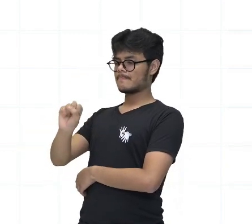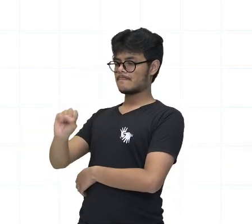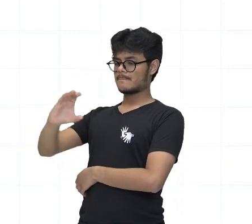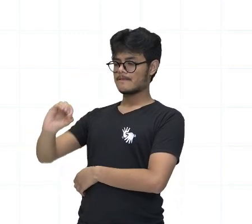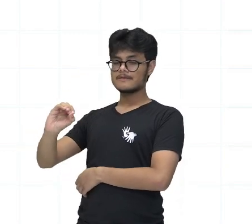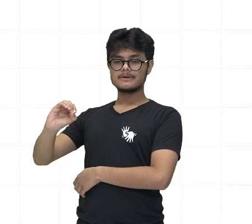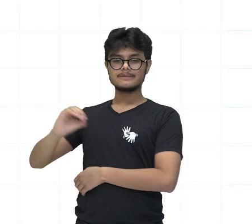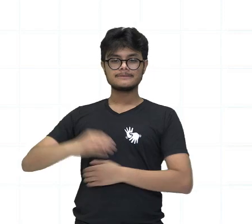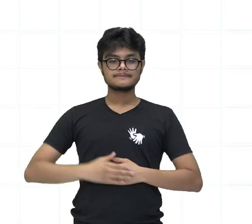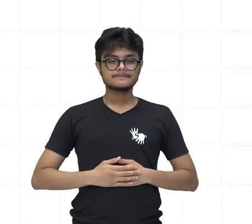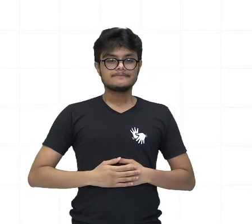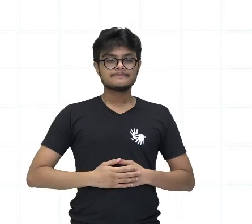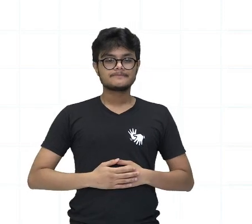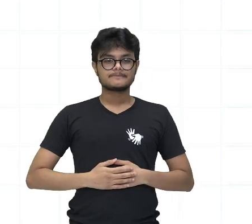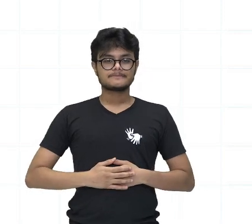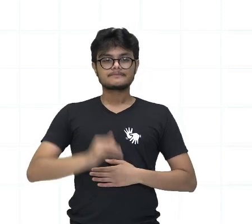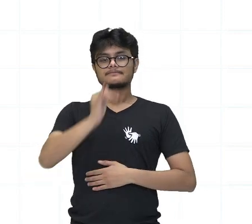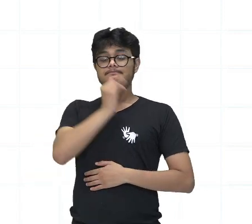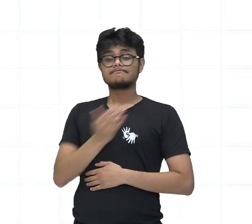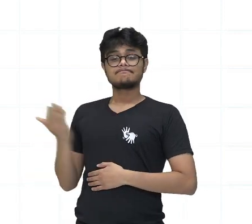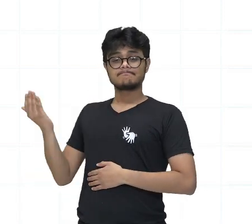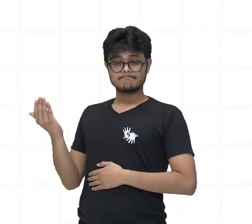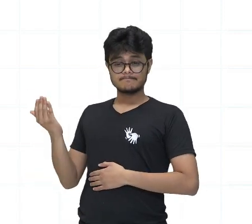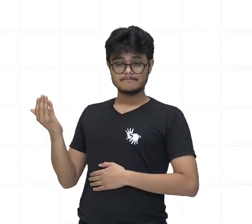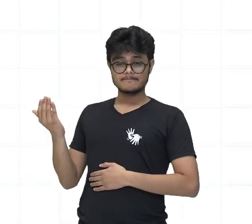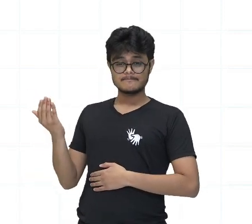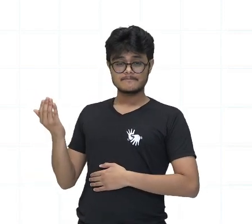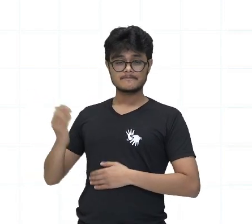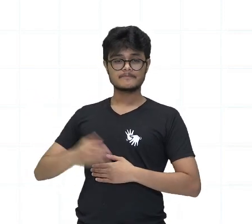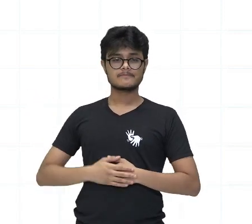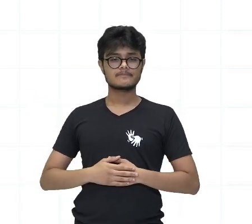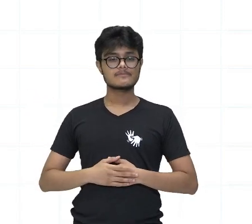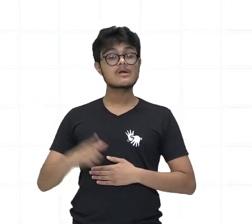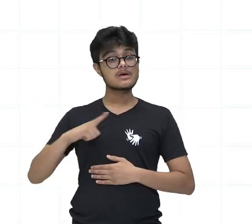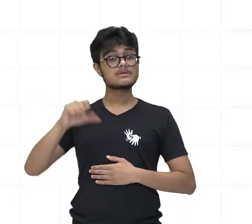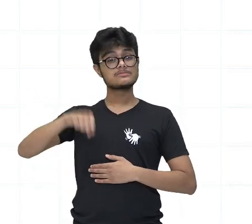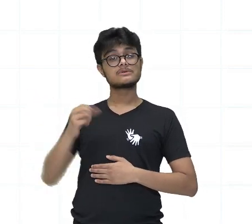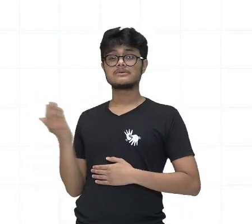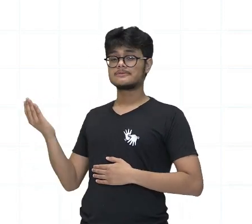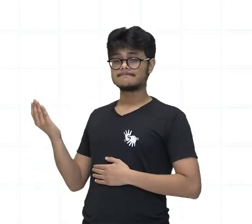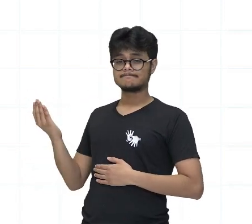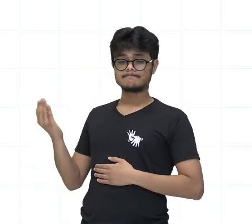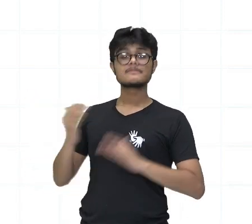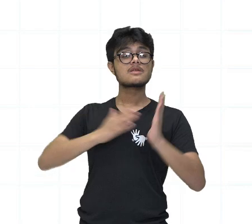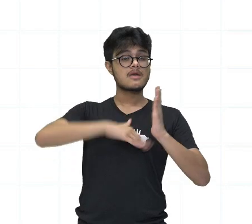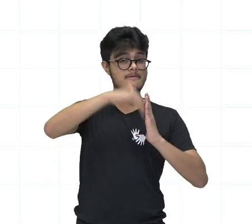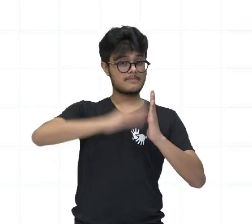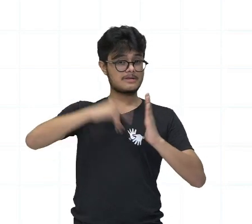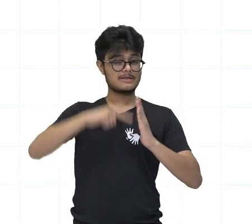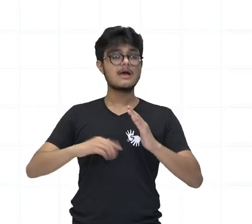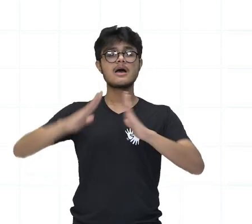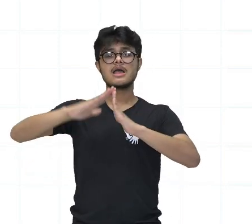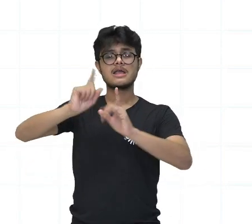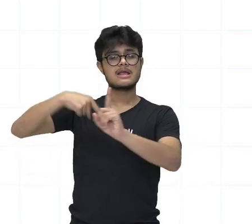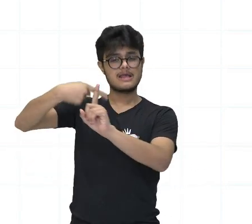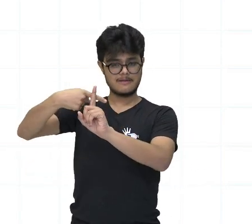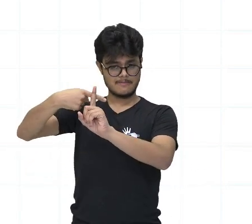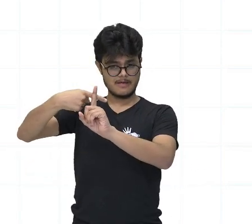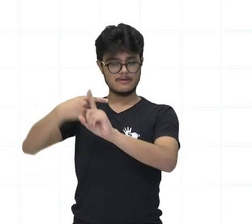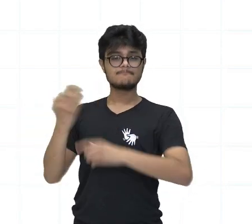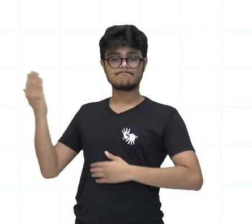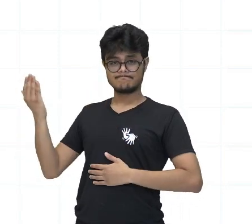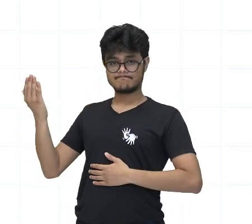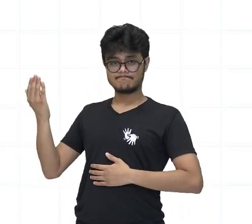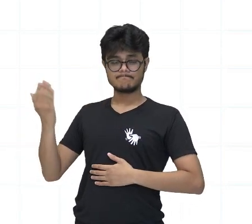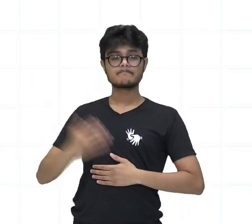temos um afresco, vamos mostrar para vocês. Aqui é a Capela Sistina,